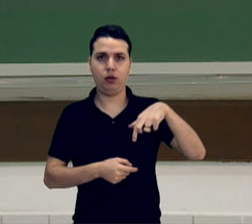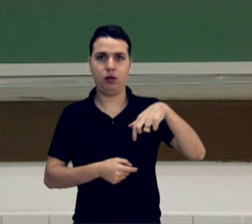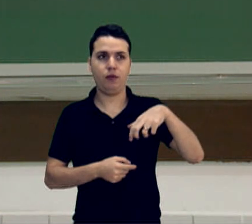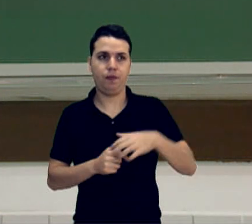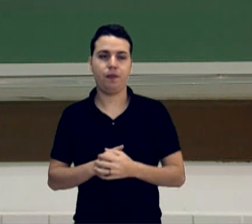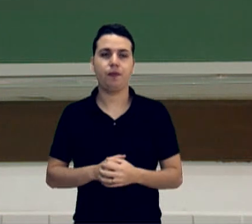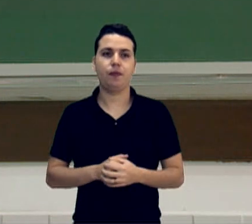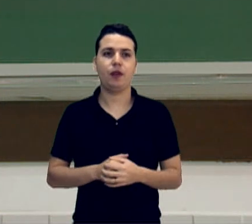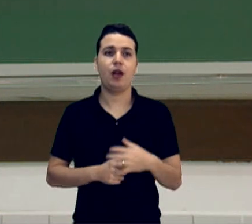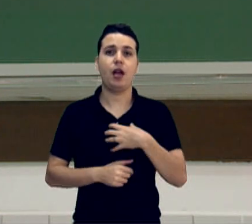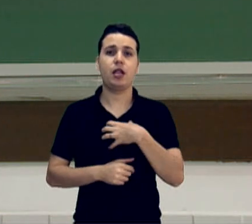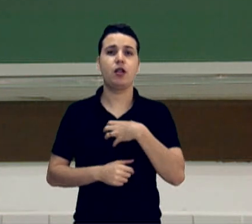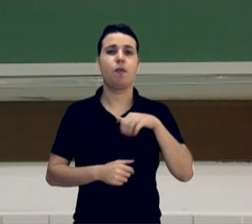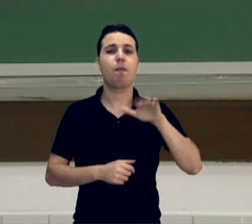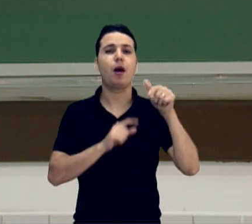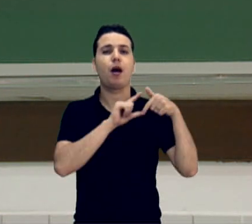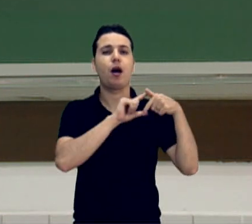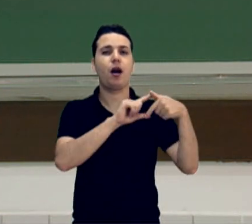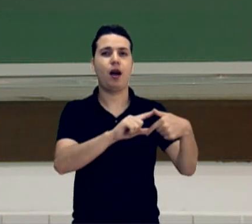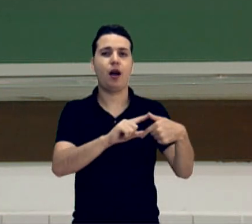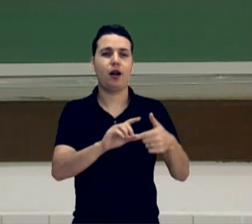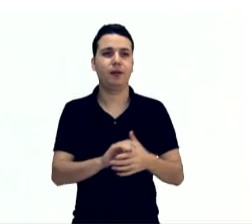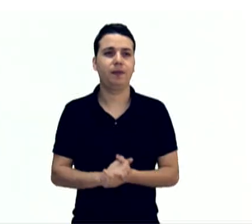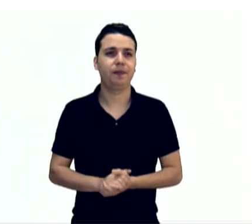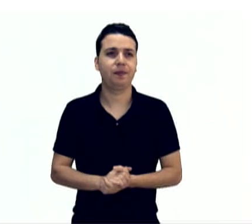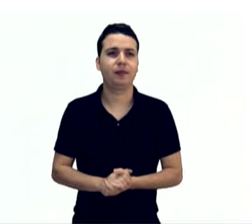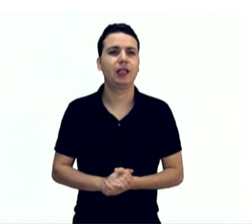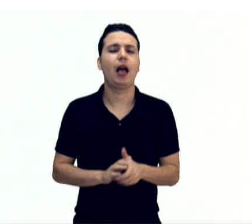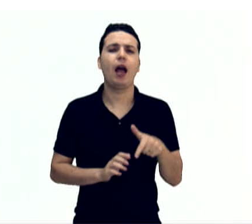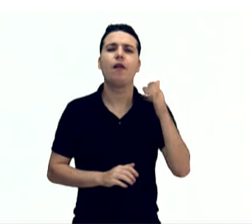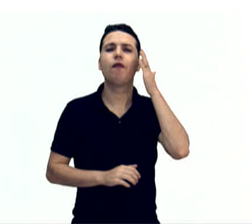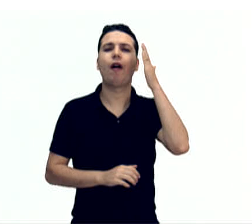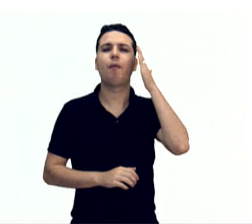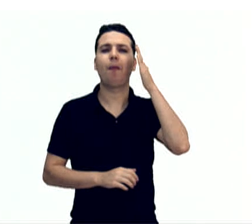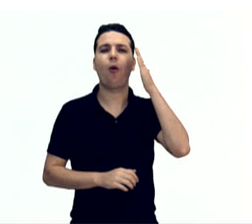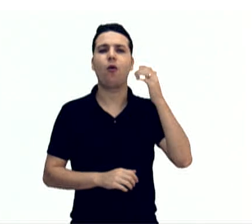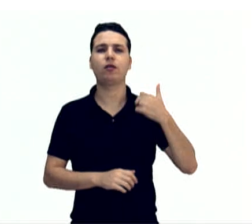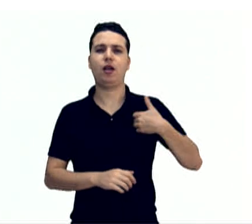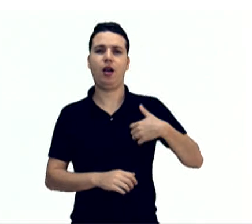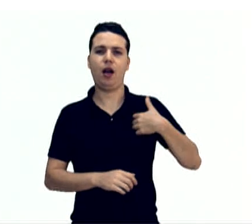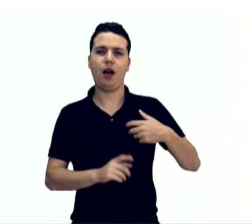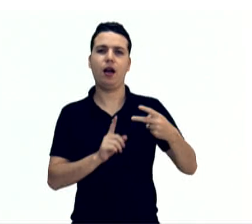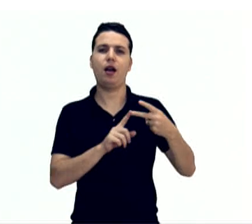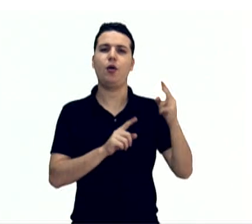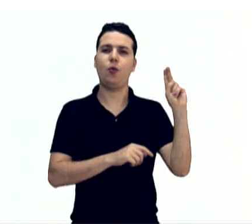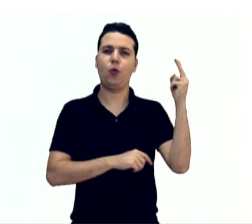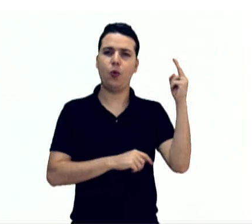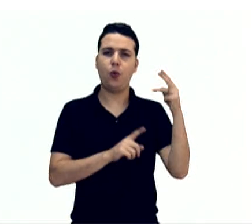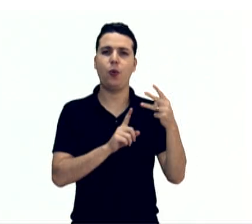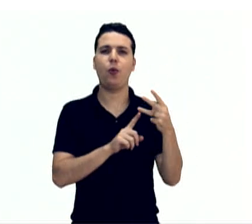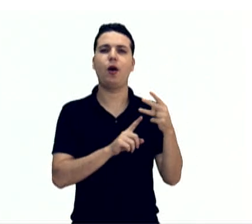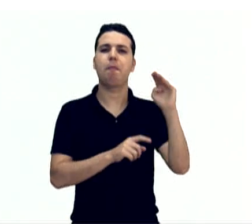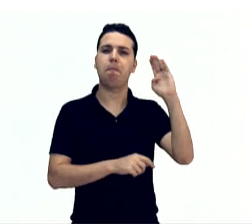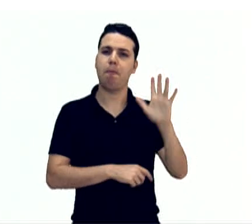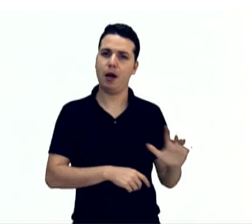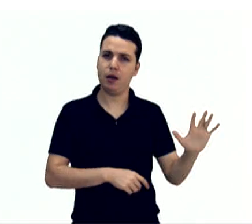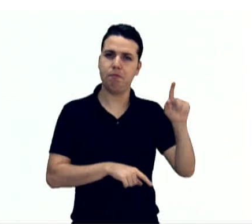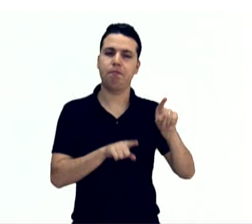mais clássico, digamos assim, tá? Popular na Argentina, no Uruguai e Brasil. Já a